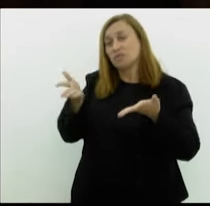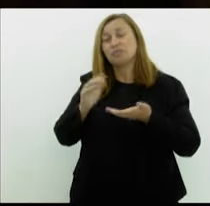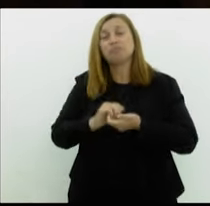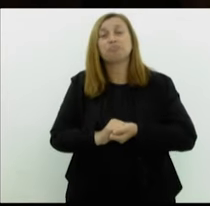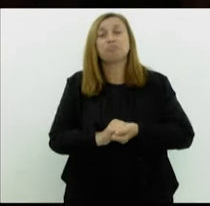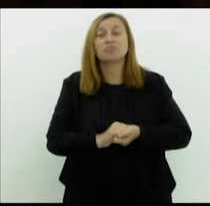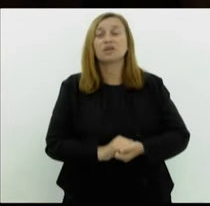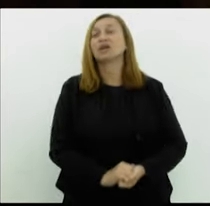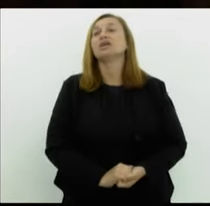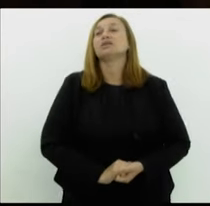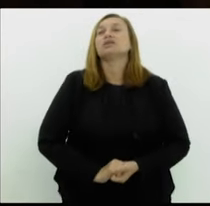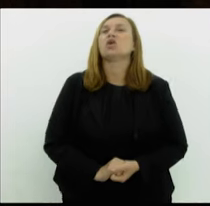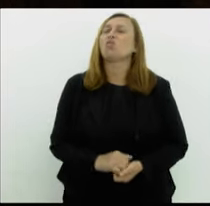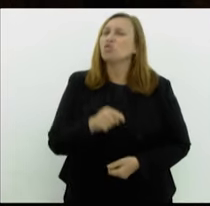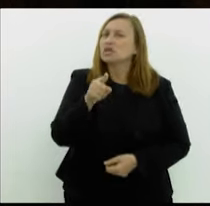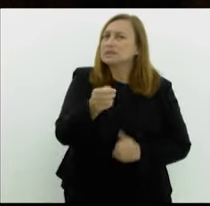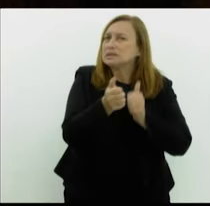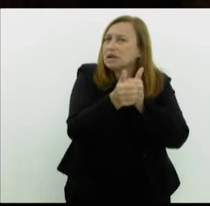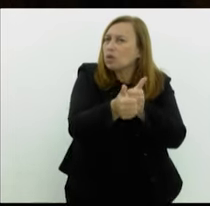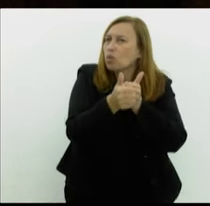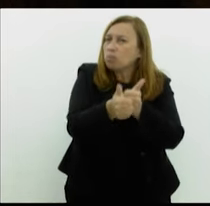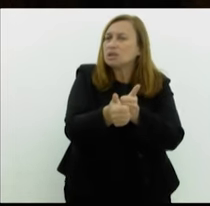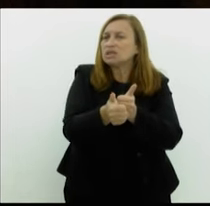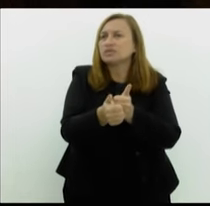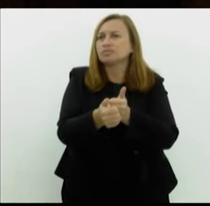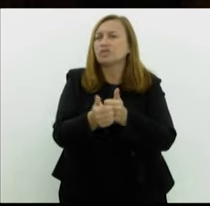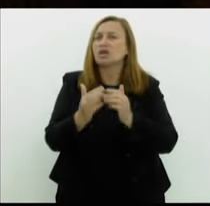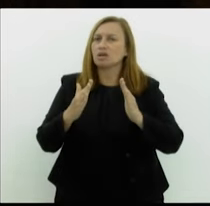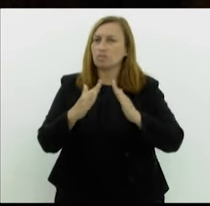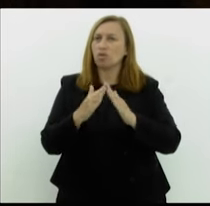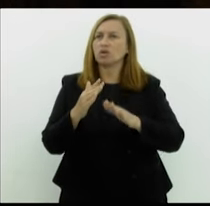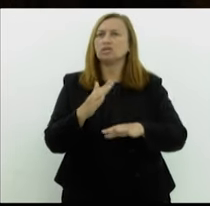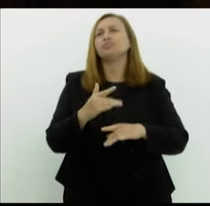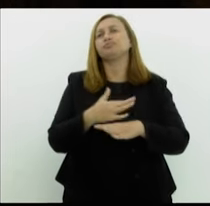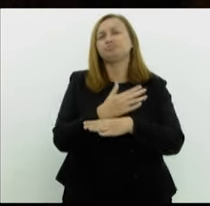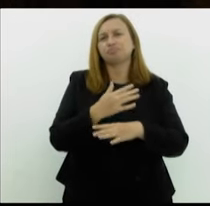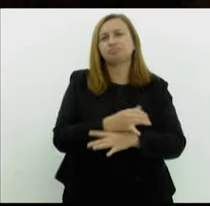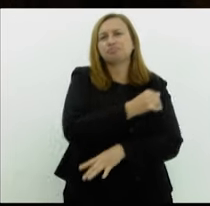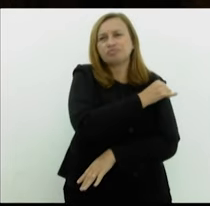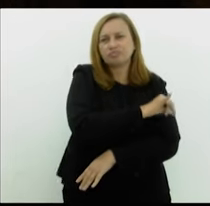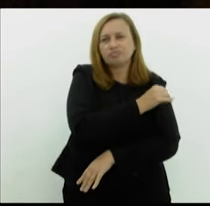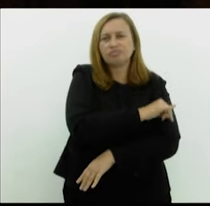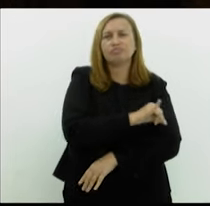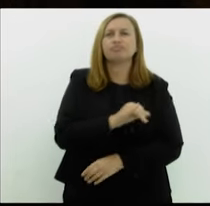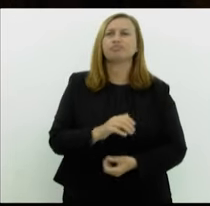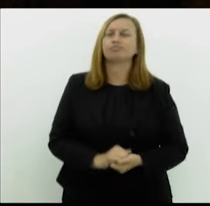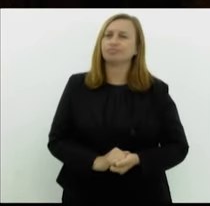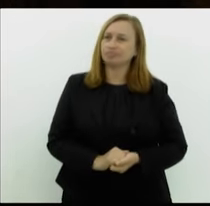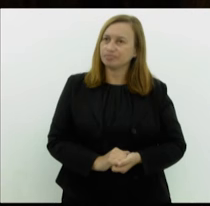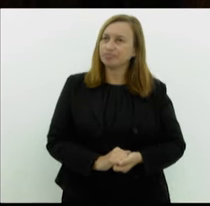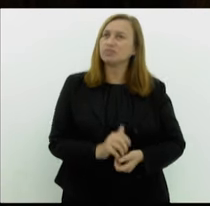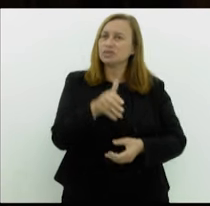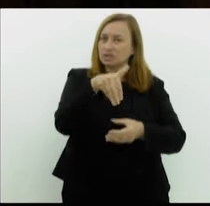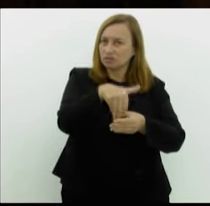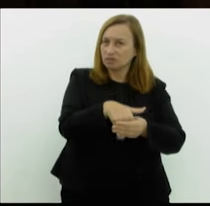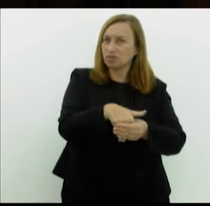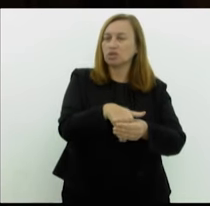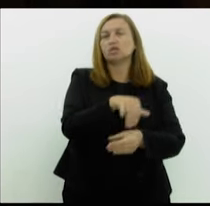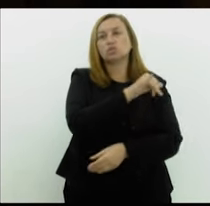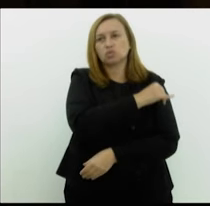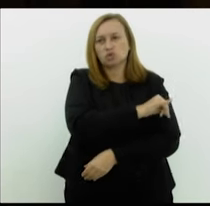que você que nos acompanha, que mora na cidade do Rio de Janeiro, que é eleitor da cidade do Rio de